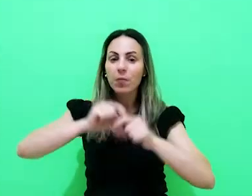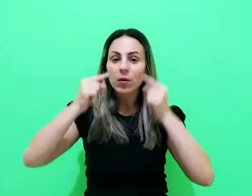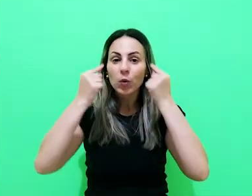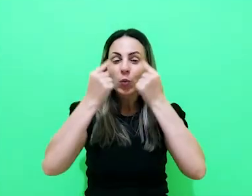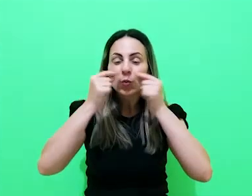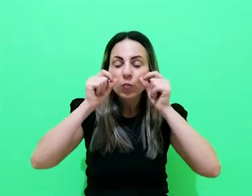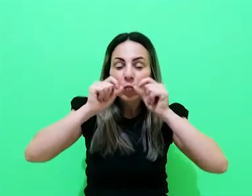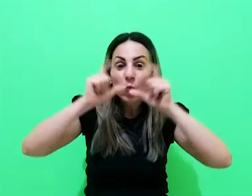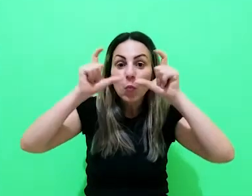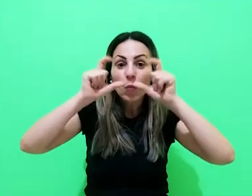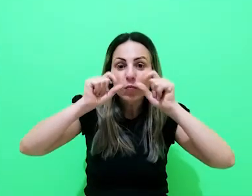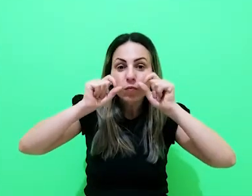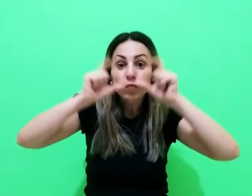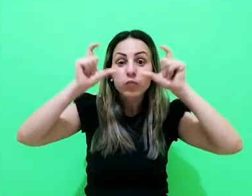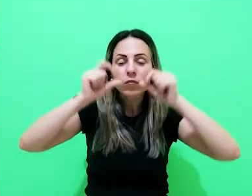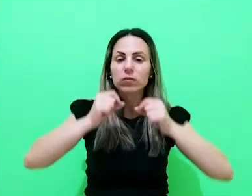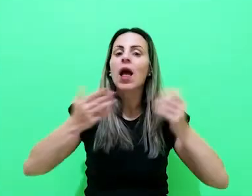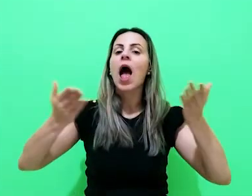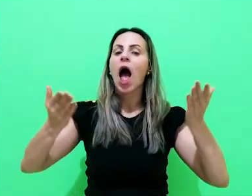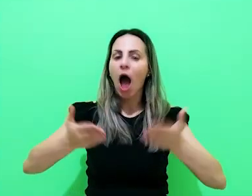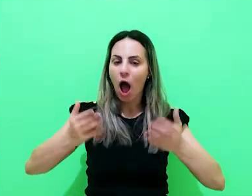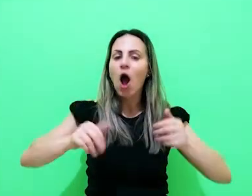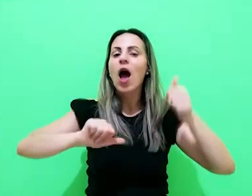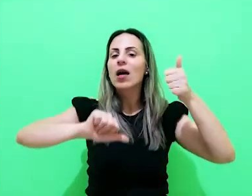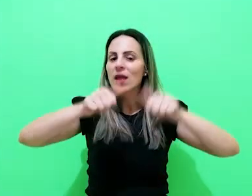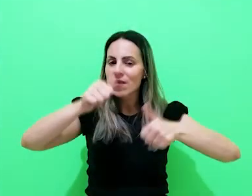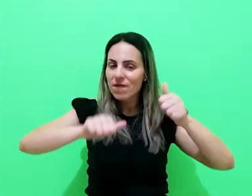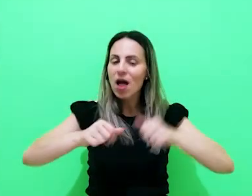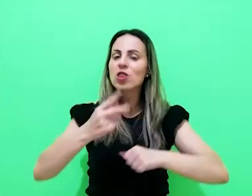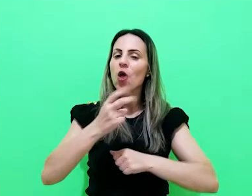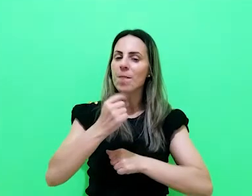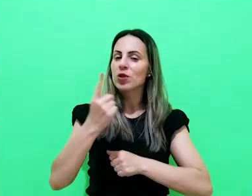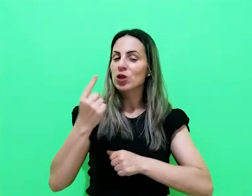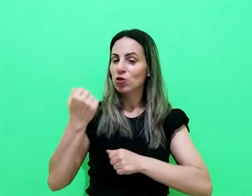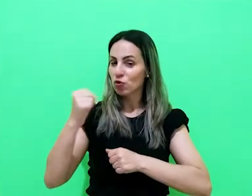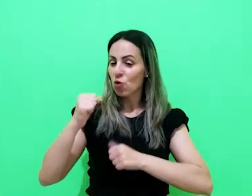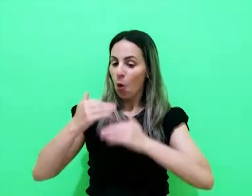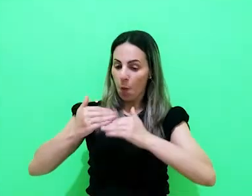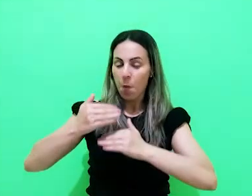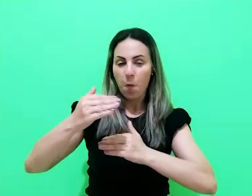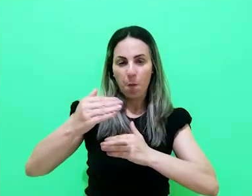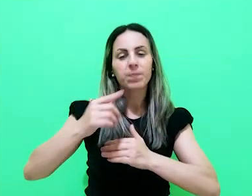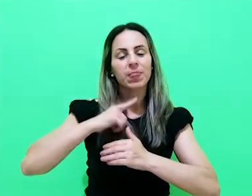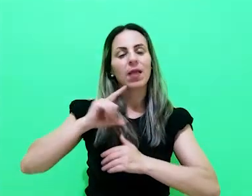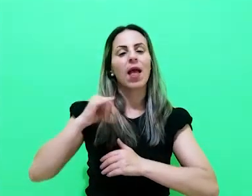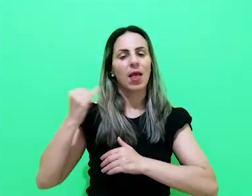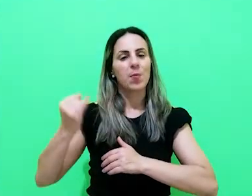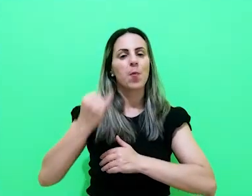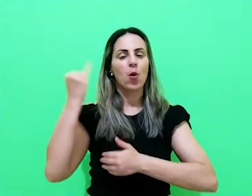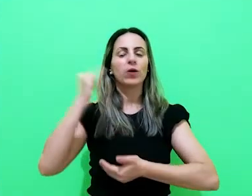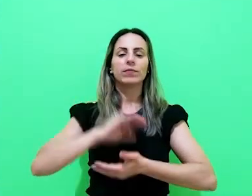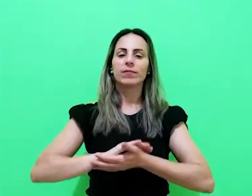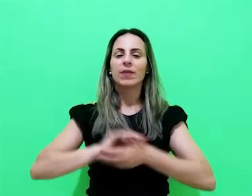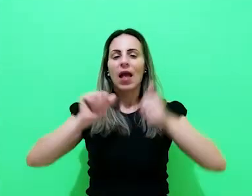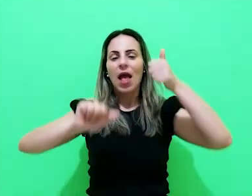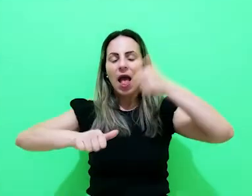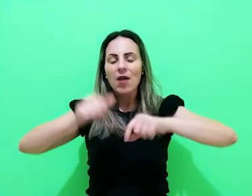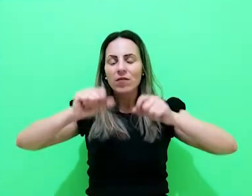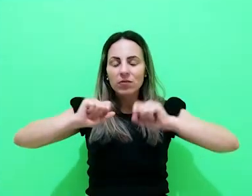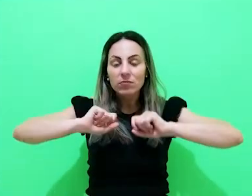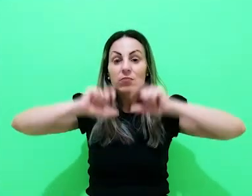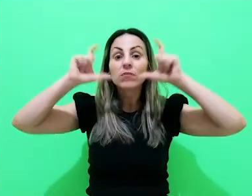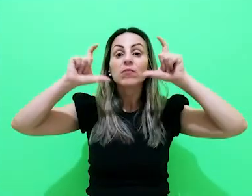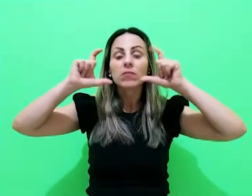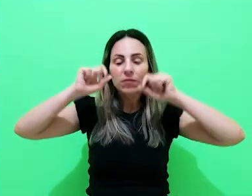pupilar. E agora, a partir de 2018, a gente já leva em consideração. Bom, a gente avalia abertura